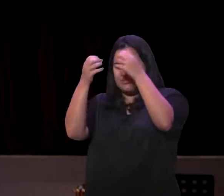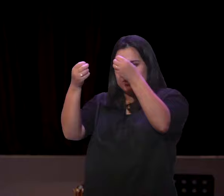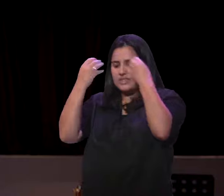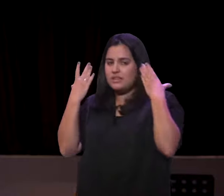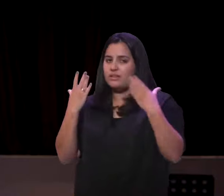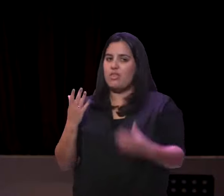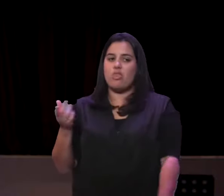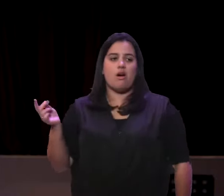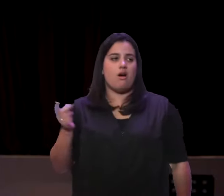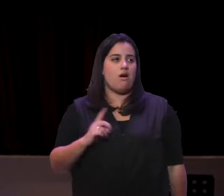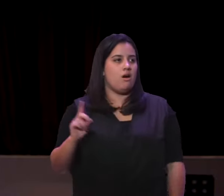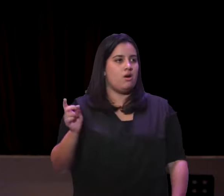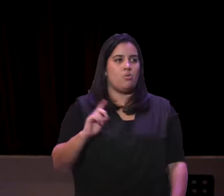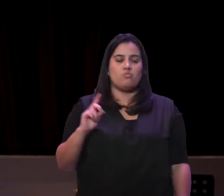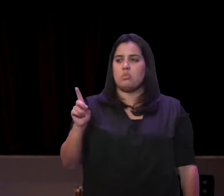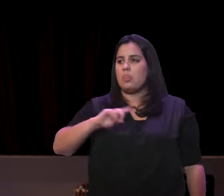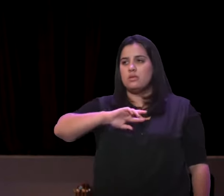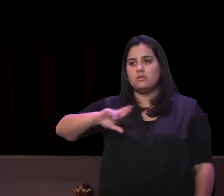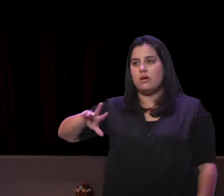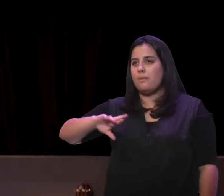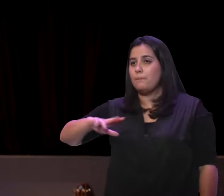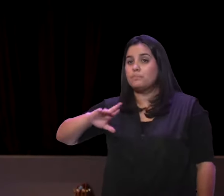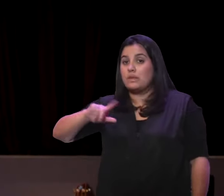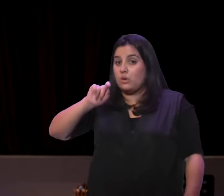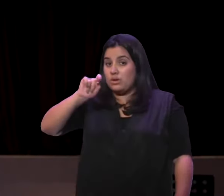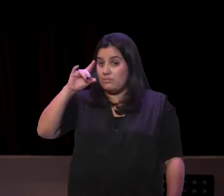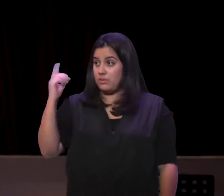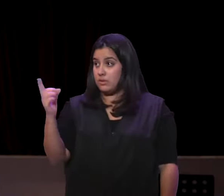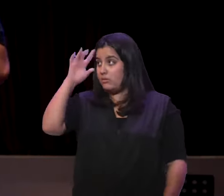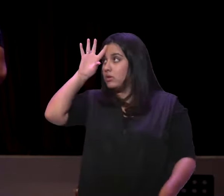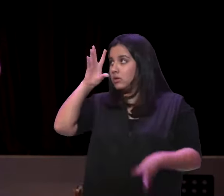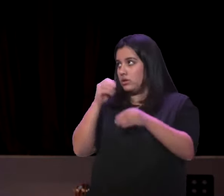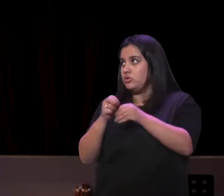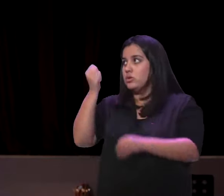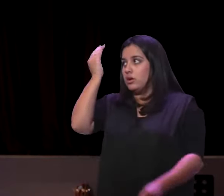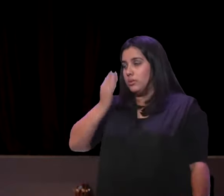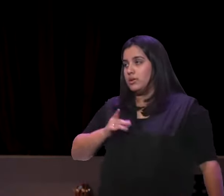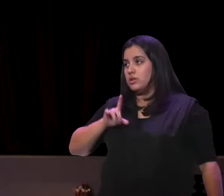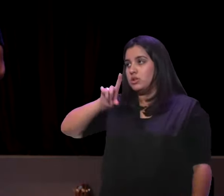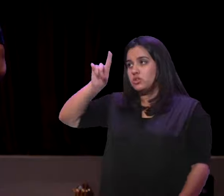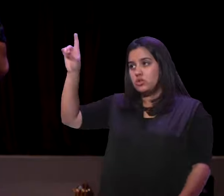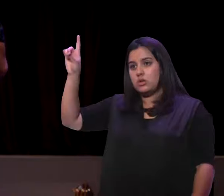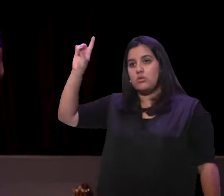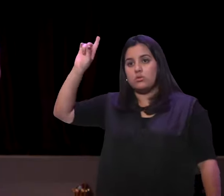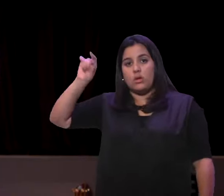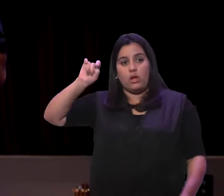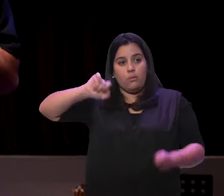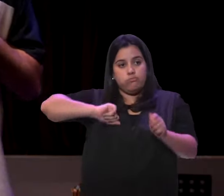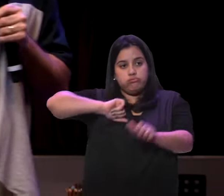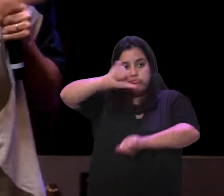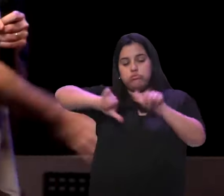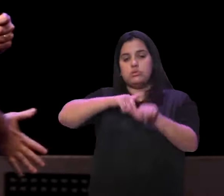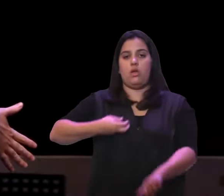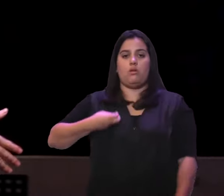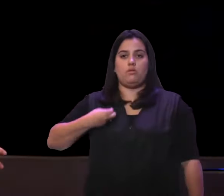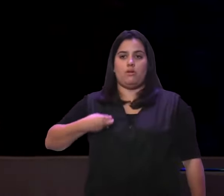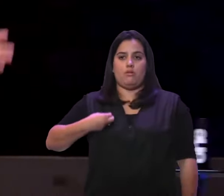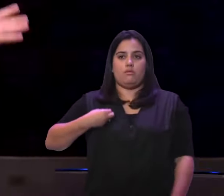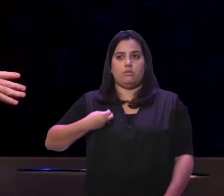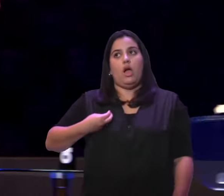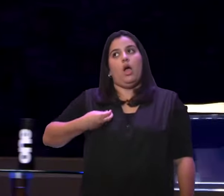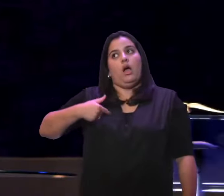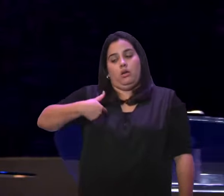de um irmão. Ele entendia que a presença de Deus, como nós falamos no começo, ela muda as nossas vidas. Nós somos um antes de